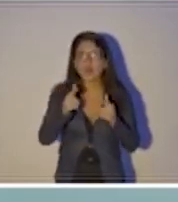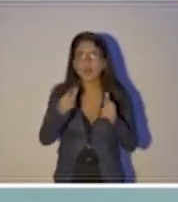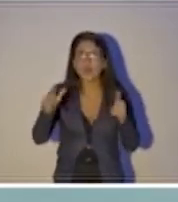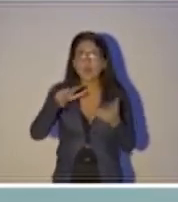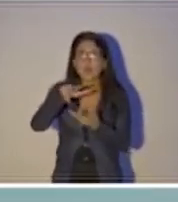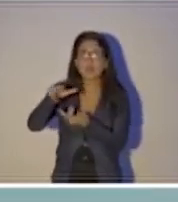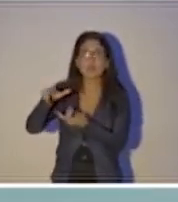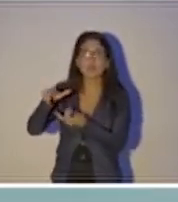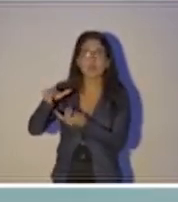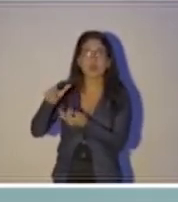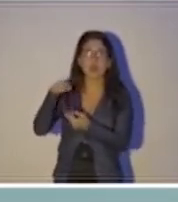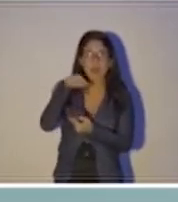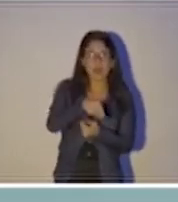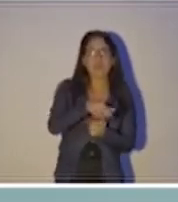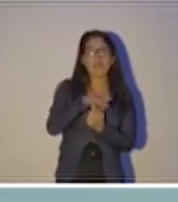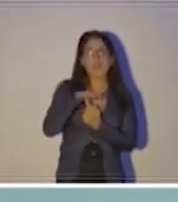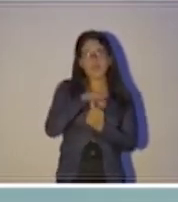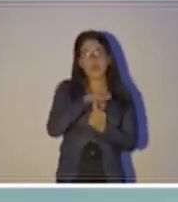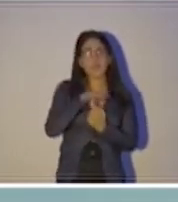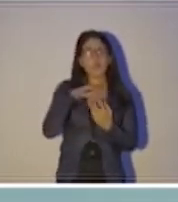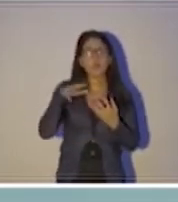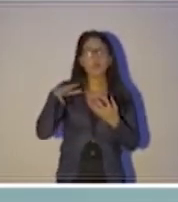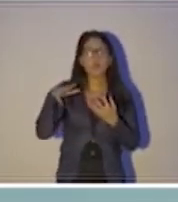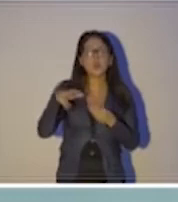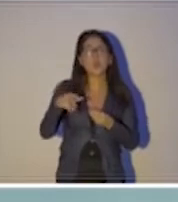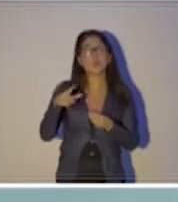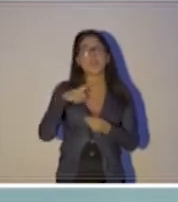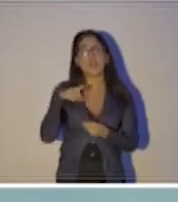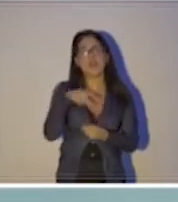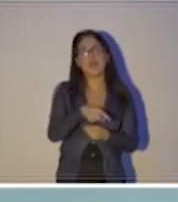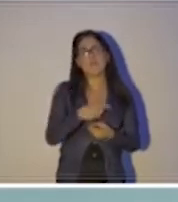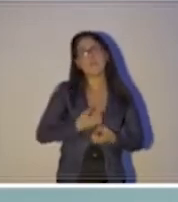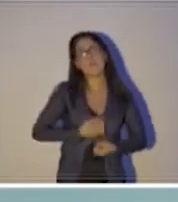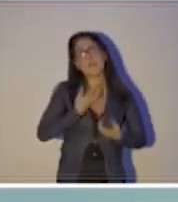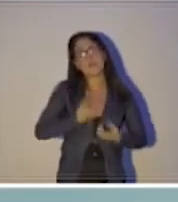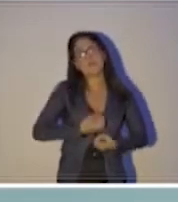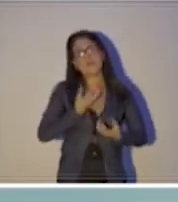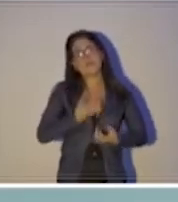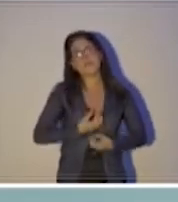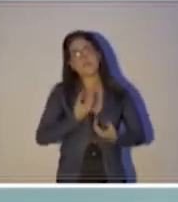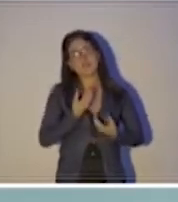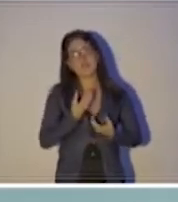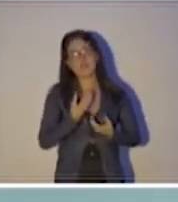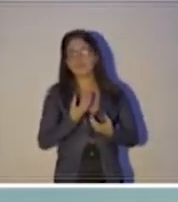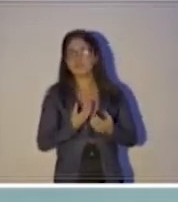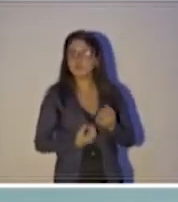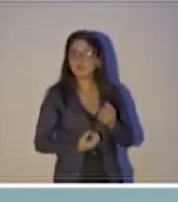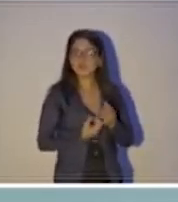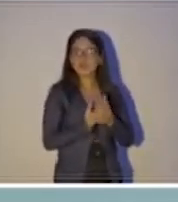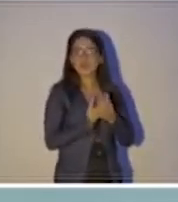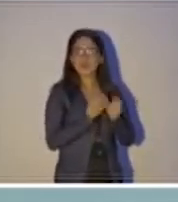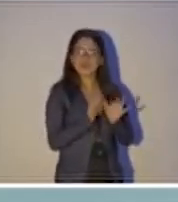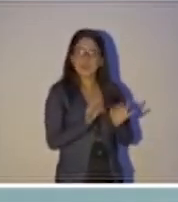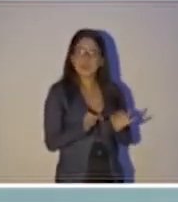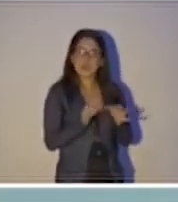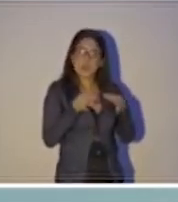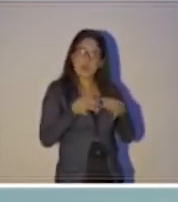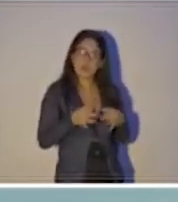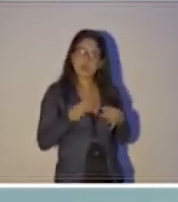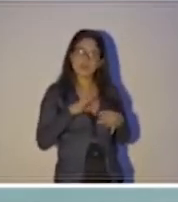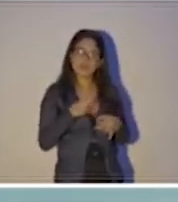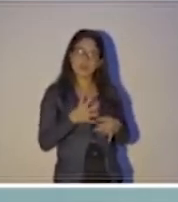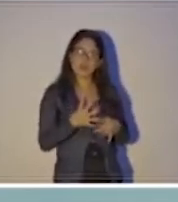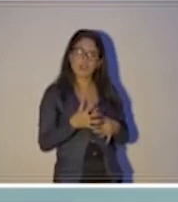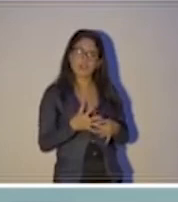mundo, há na feira de Caruaru. A poesia nas coisas singelas, a simplicidade, honestidade,